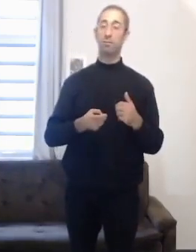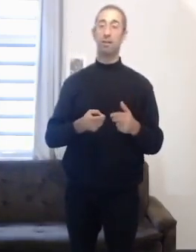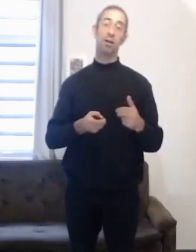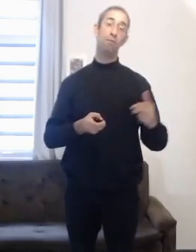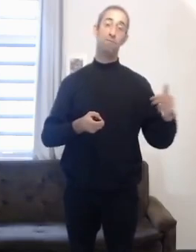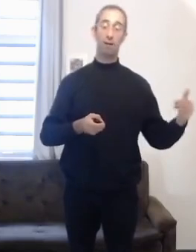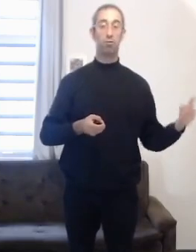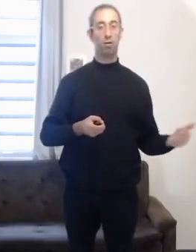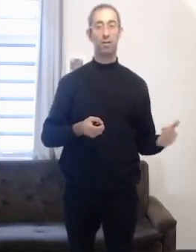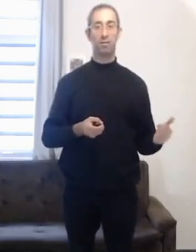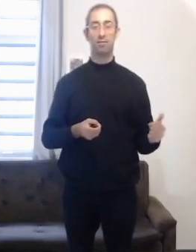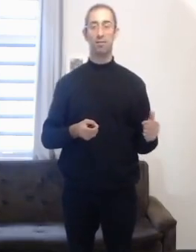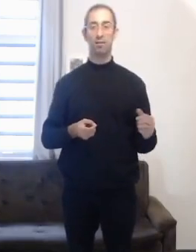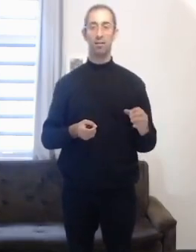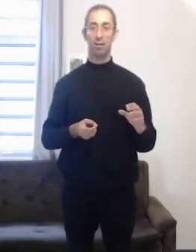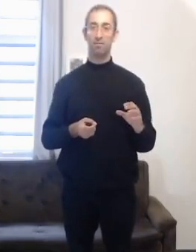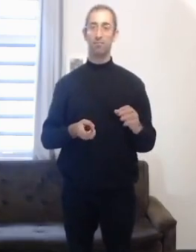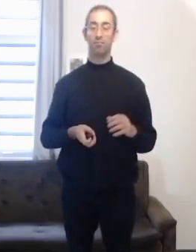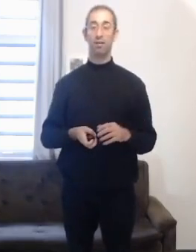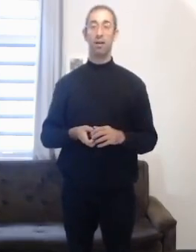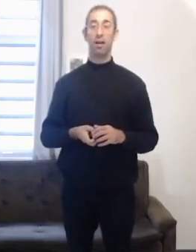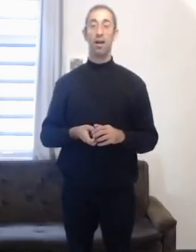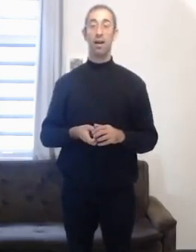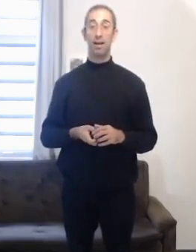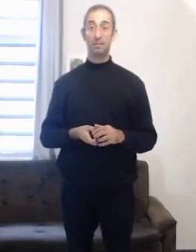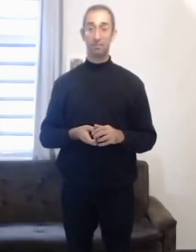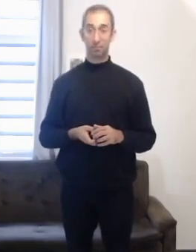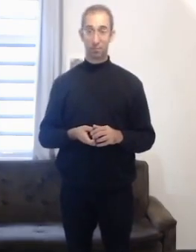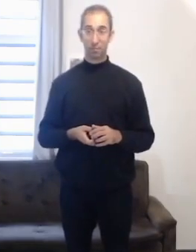que o Y também não vai ocorrer, né?